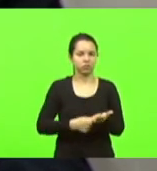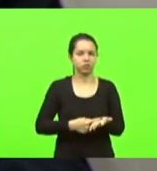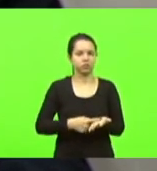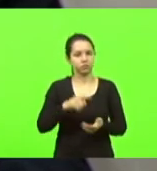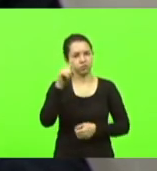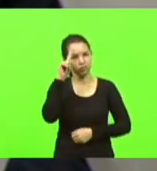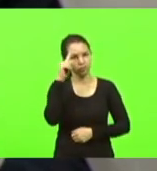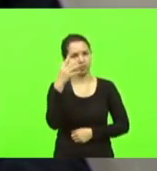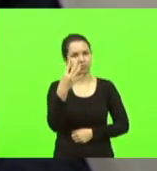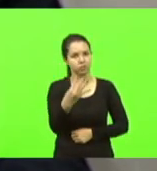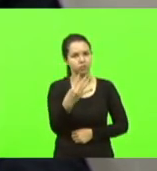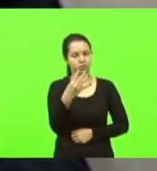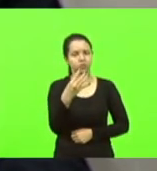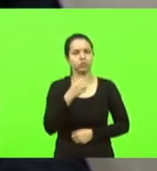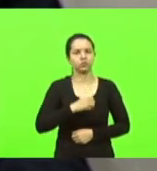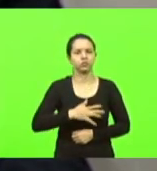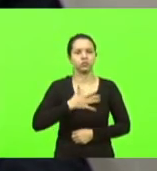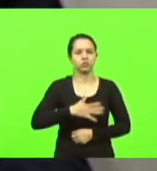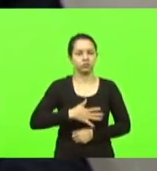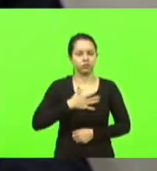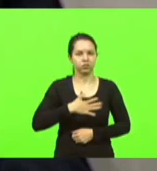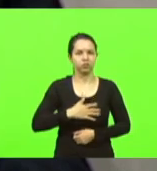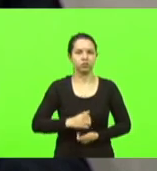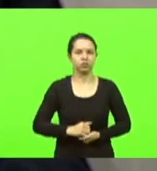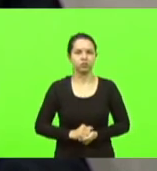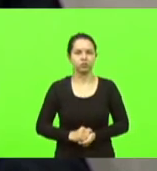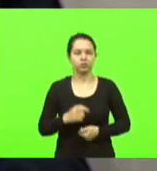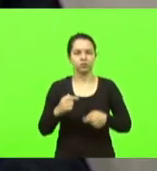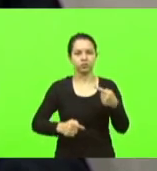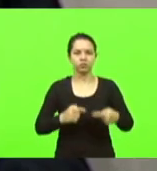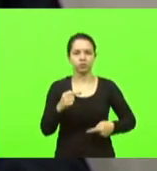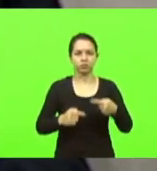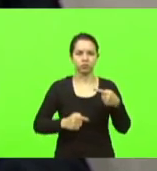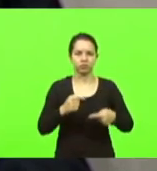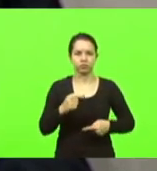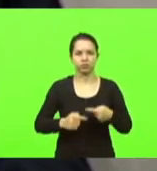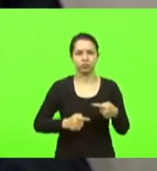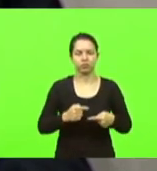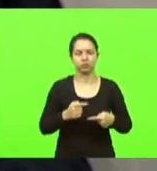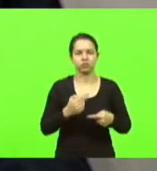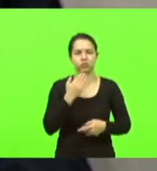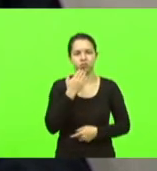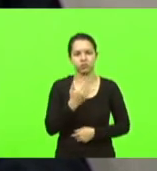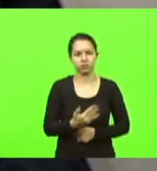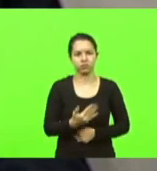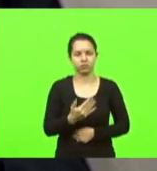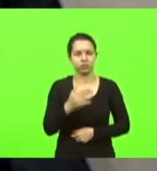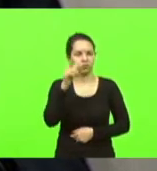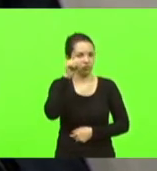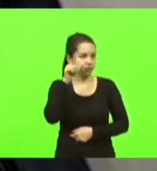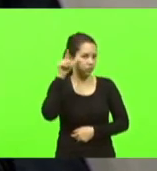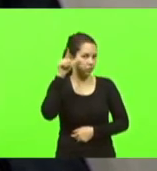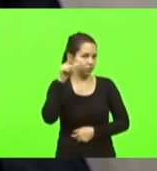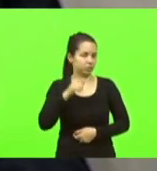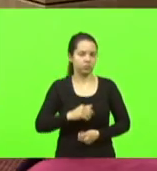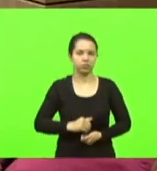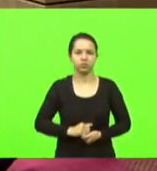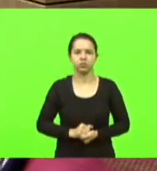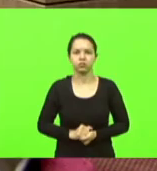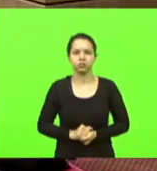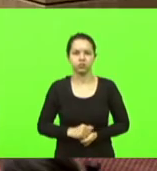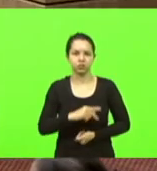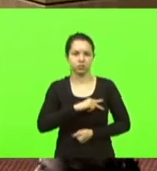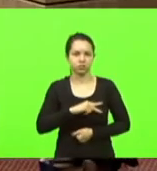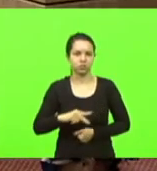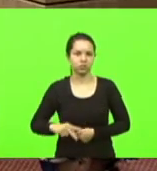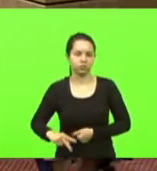quatro de agosto e está em discussão requerimento do as cenas Deputado Laércio justo está com a palavra o senhor